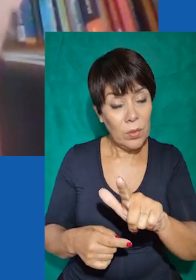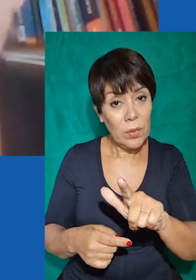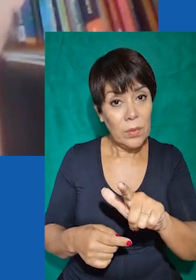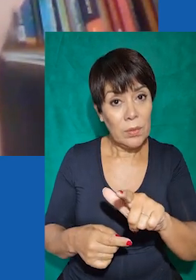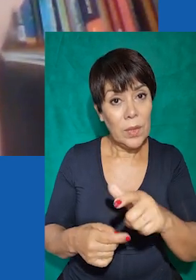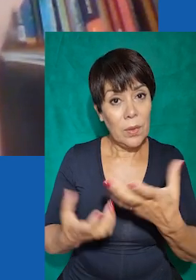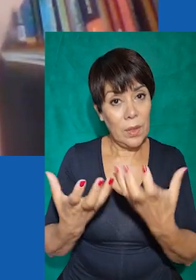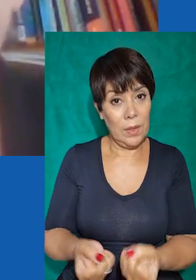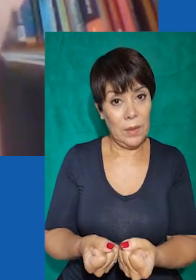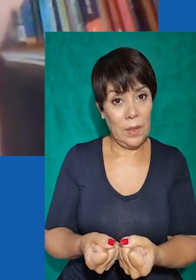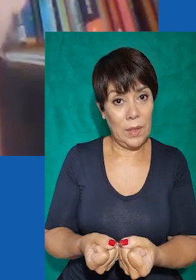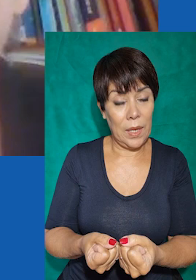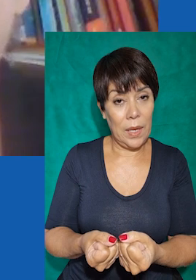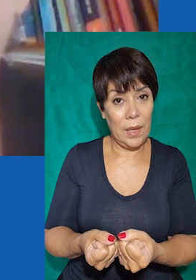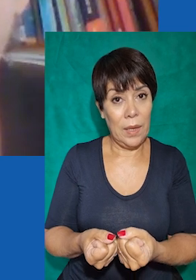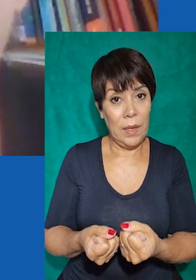considerados